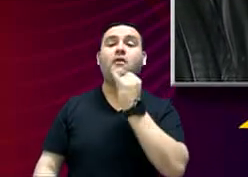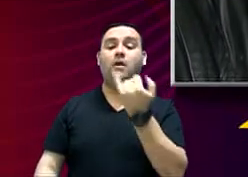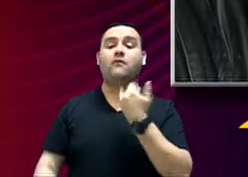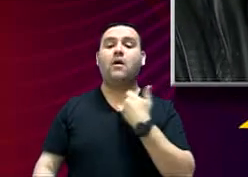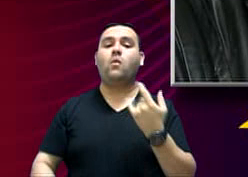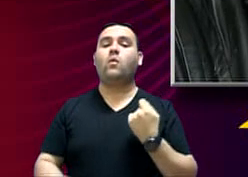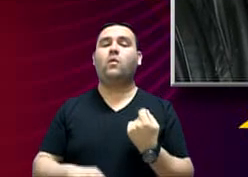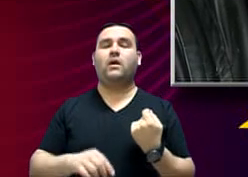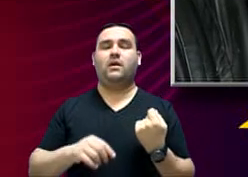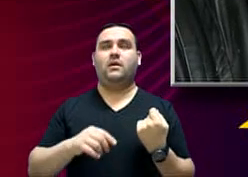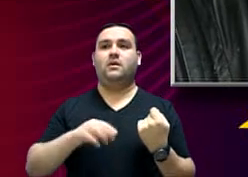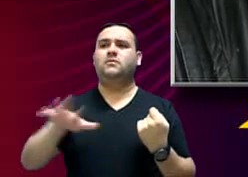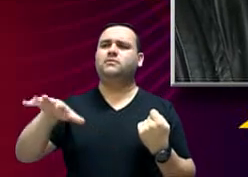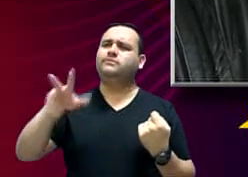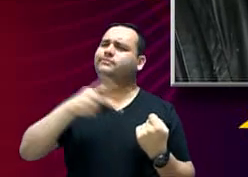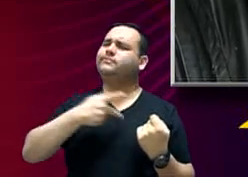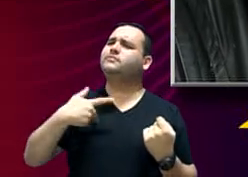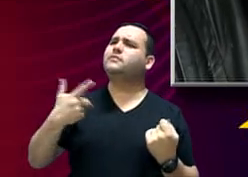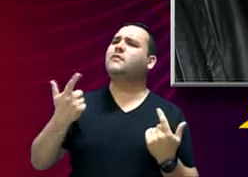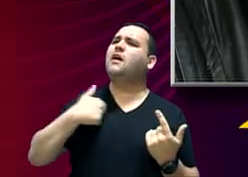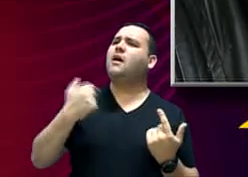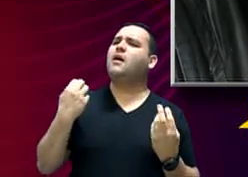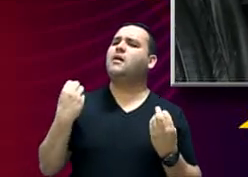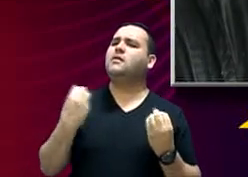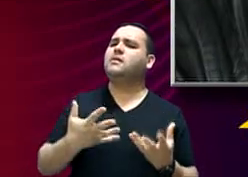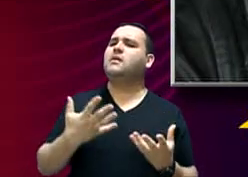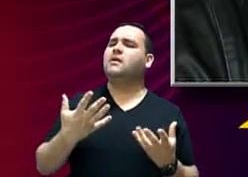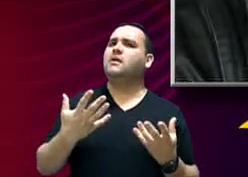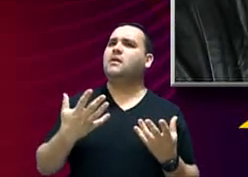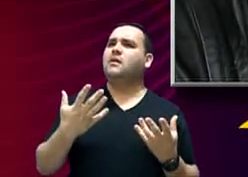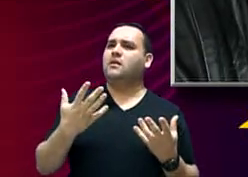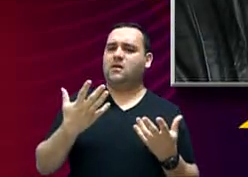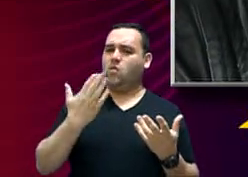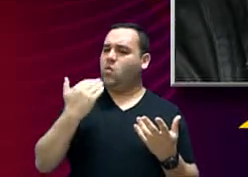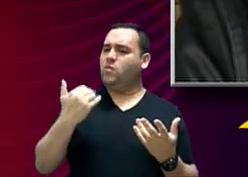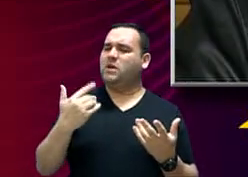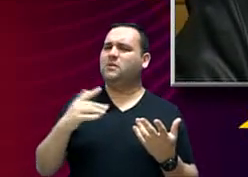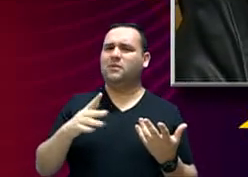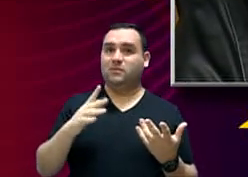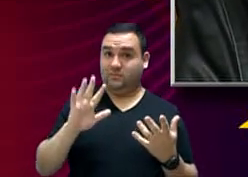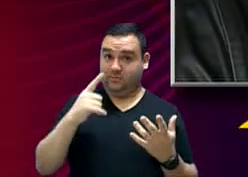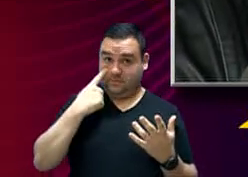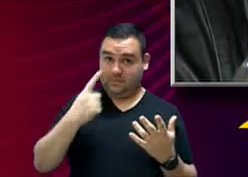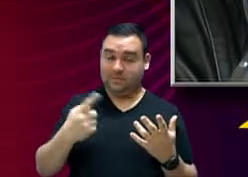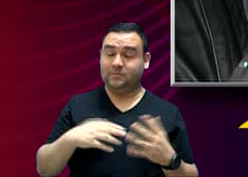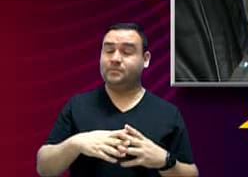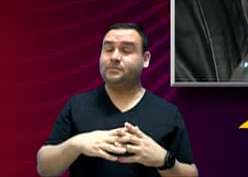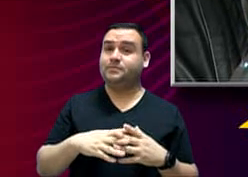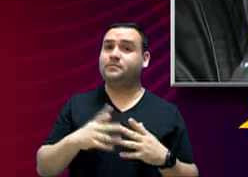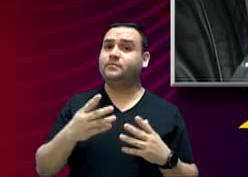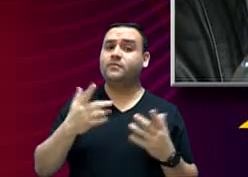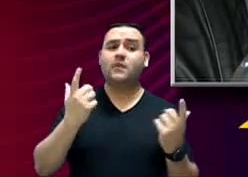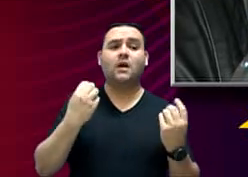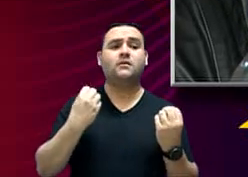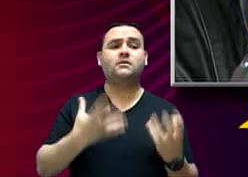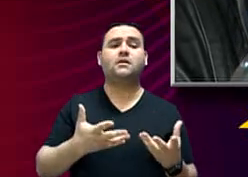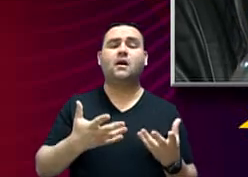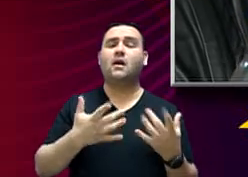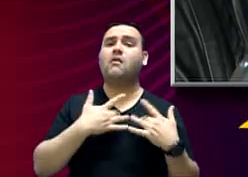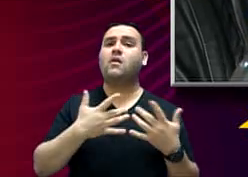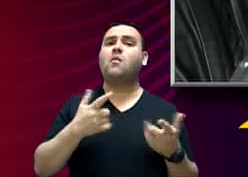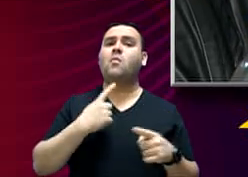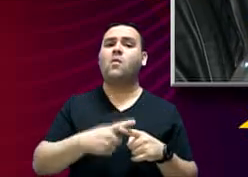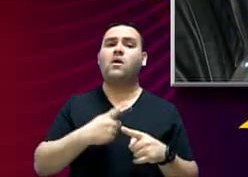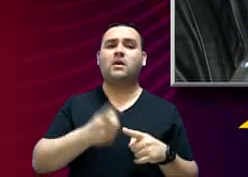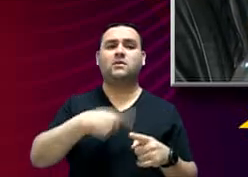assim, ô pastor, para onde eu posso levar uma doação de comida? Escuta essa, Diogo. Para onde eu posso levar,